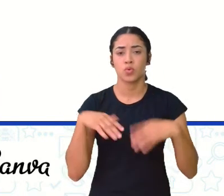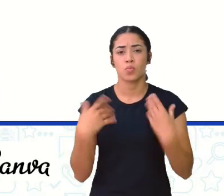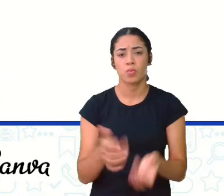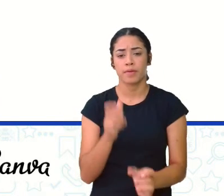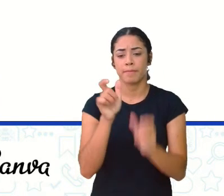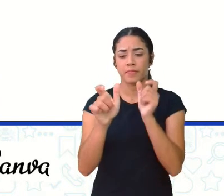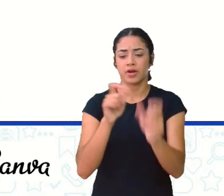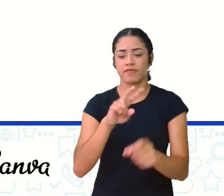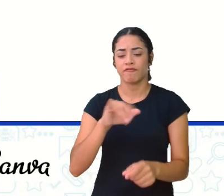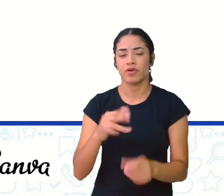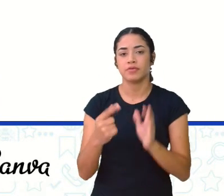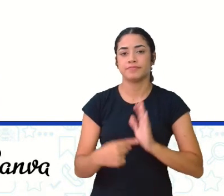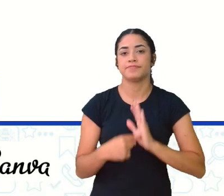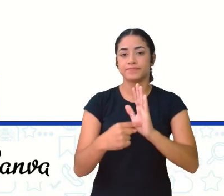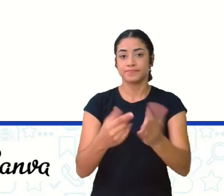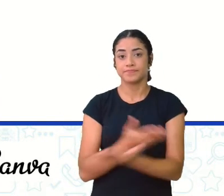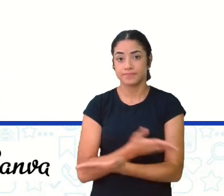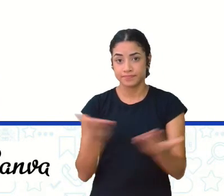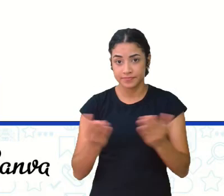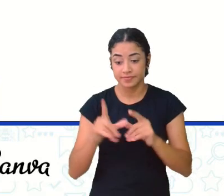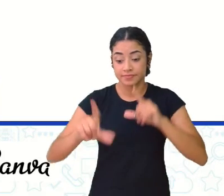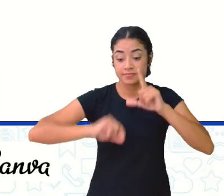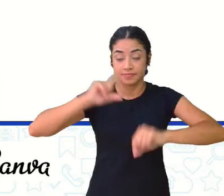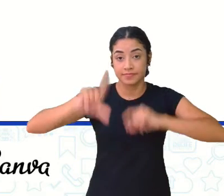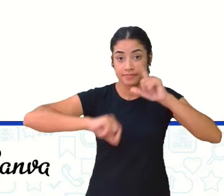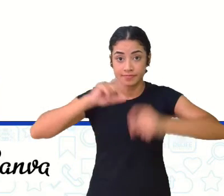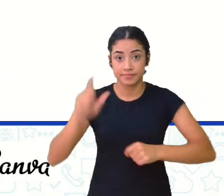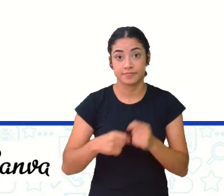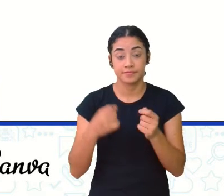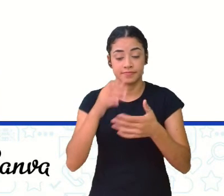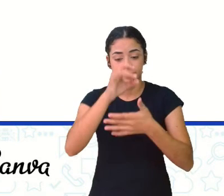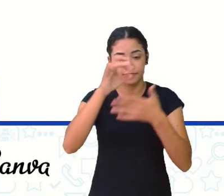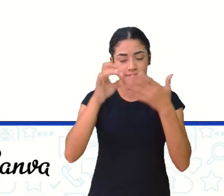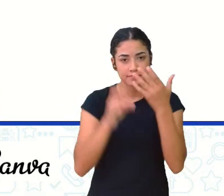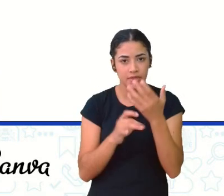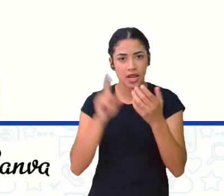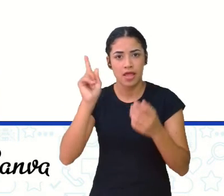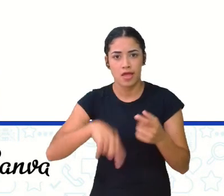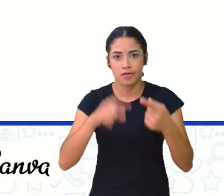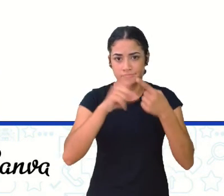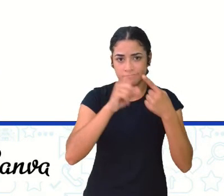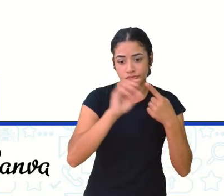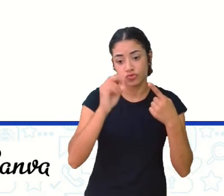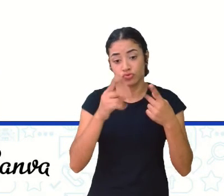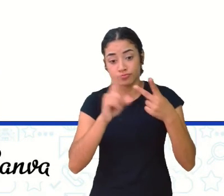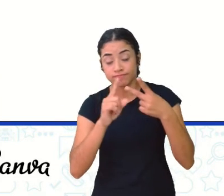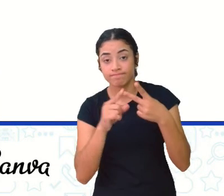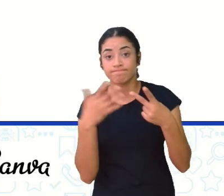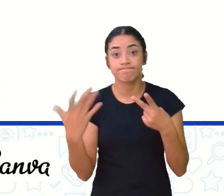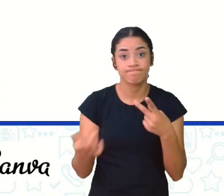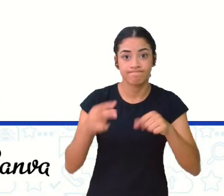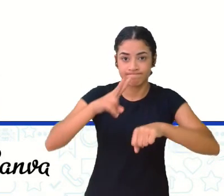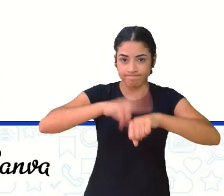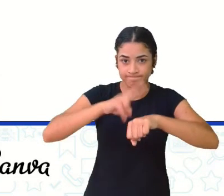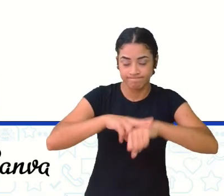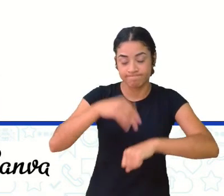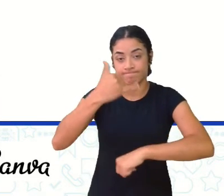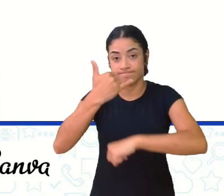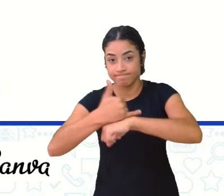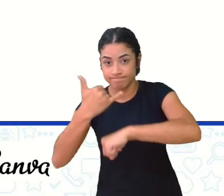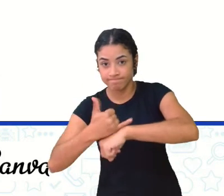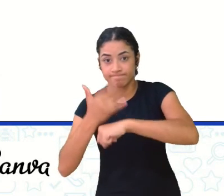que vão aparecer para vocês selecionarem, para vocês classificarem se são condutores ou isolantes. Vidro,